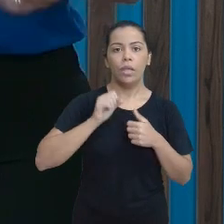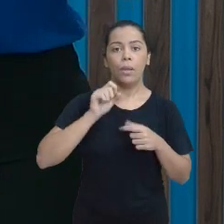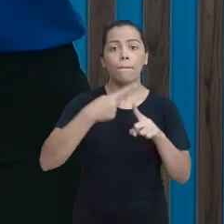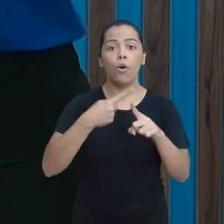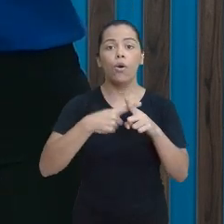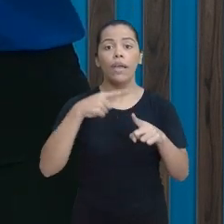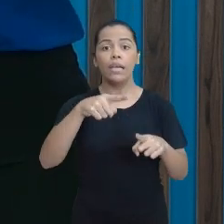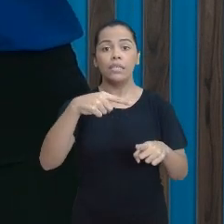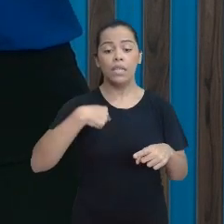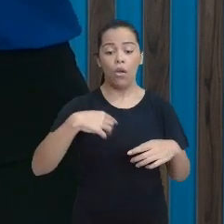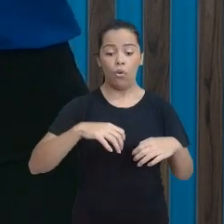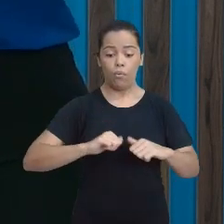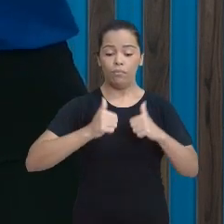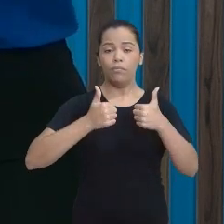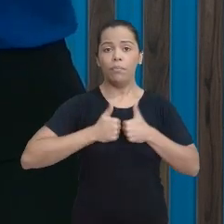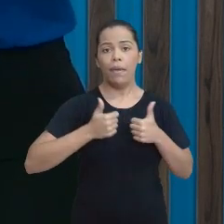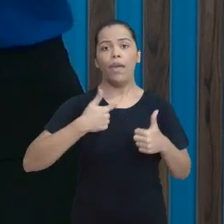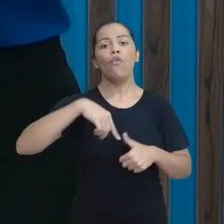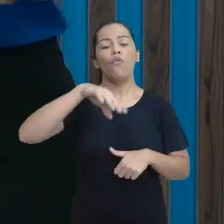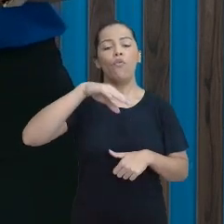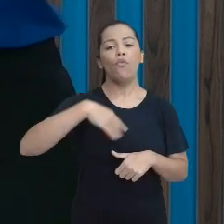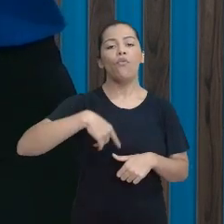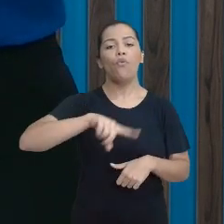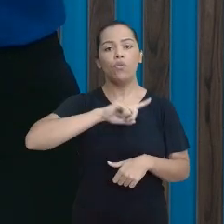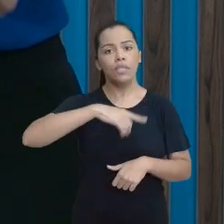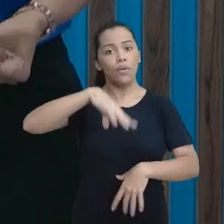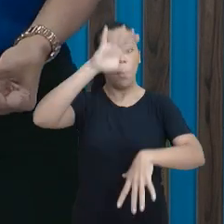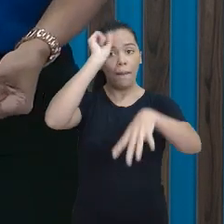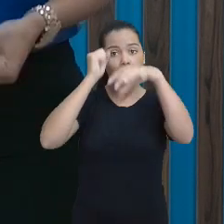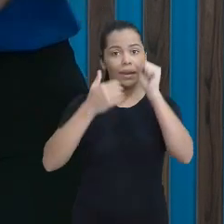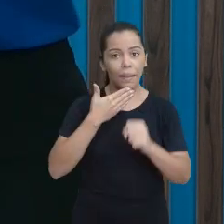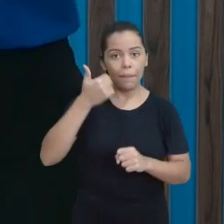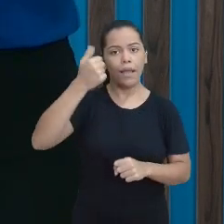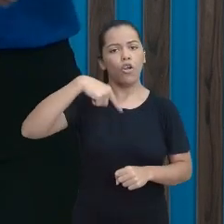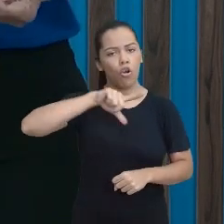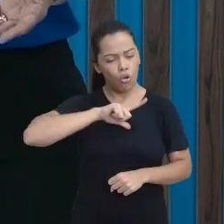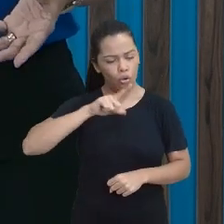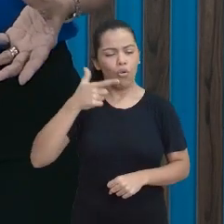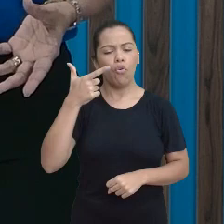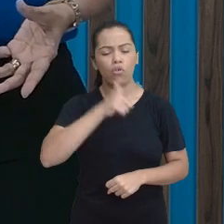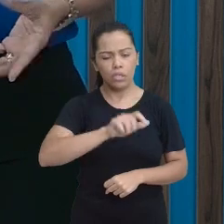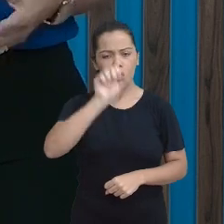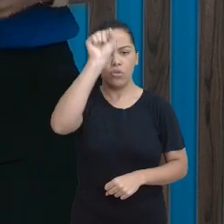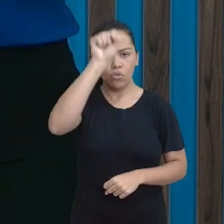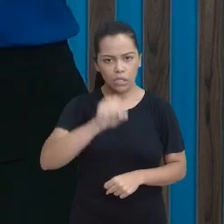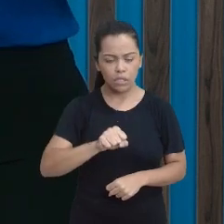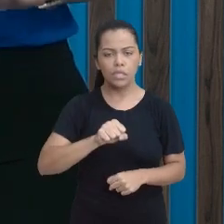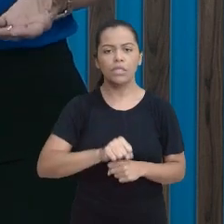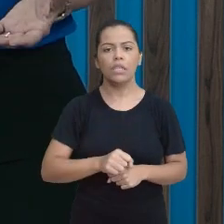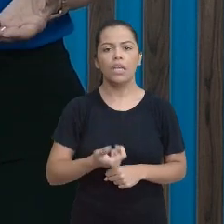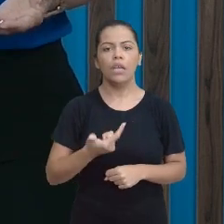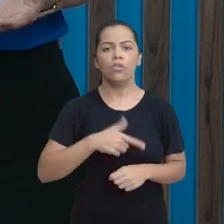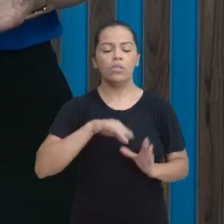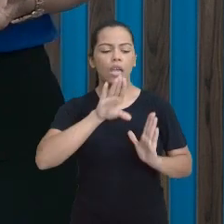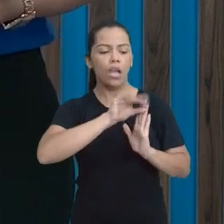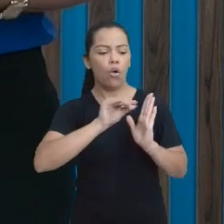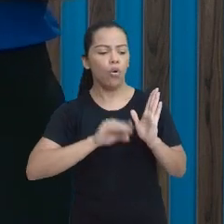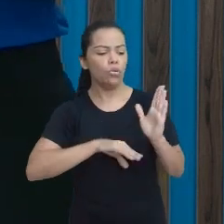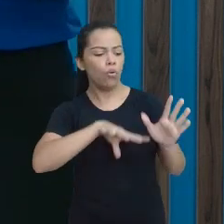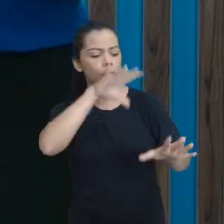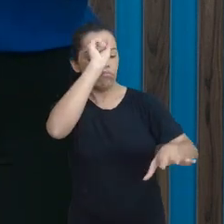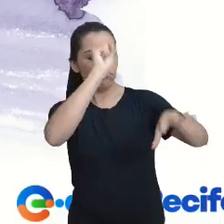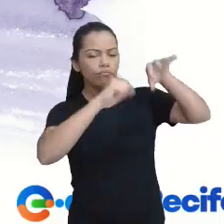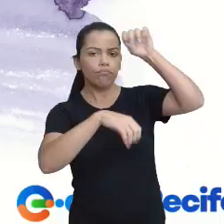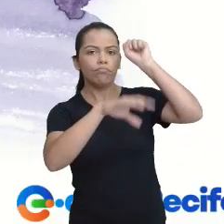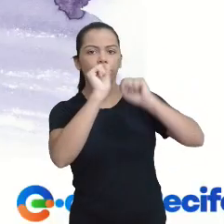conceitos. Se eu estou bem, eu preciso me apropriar e consigo e posso me apropriar de conteúdos. Então, é